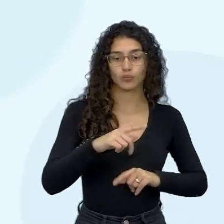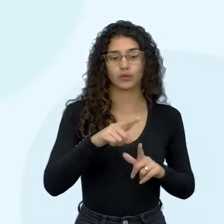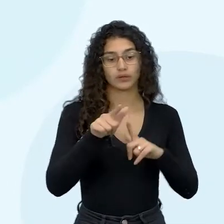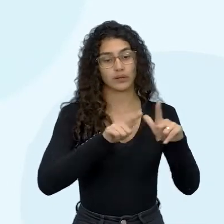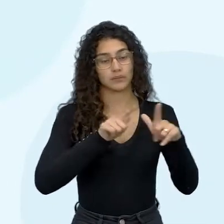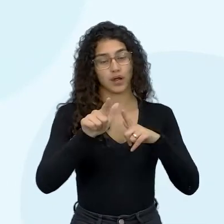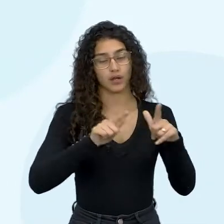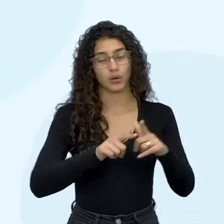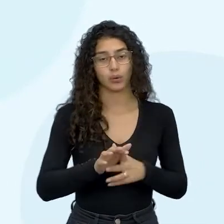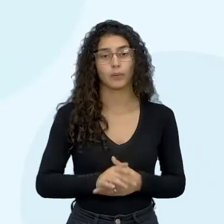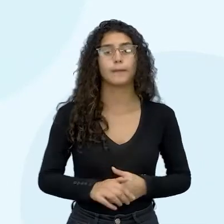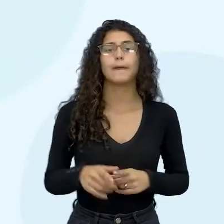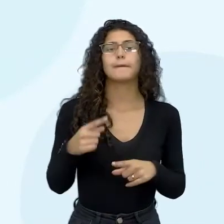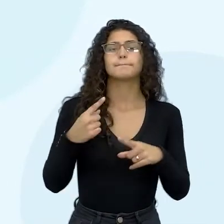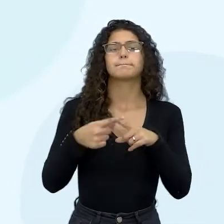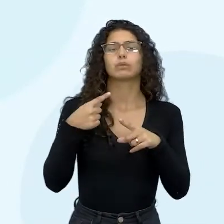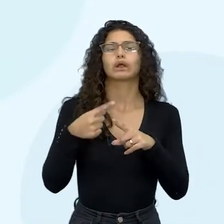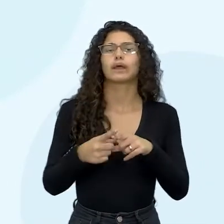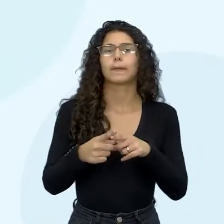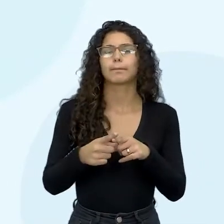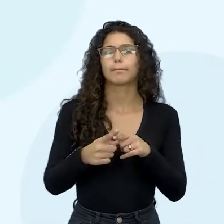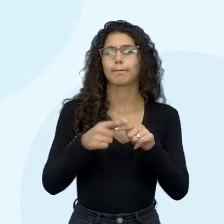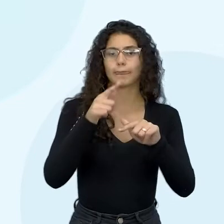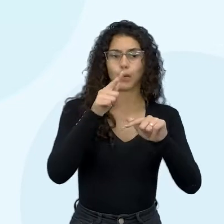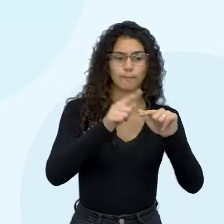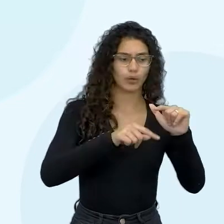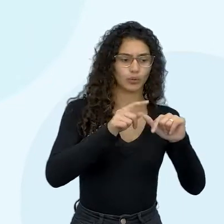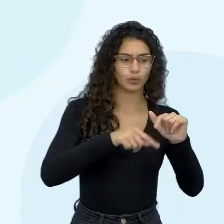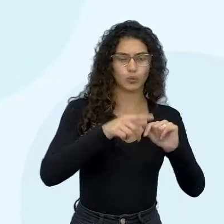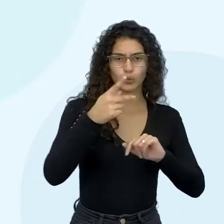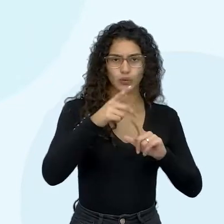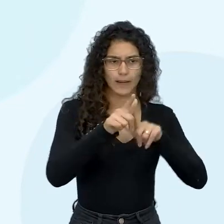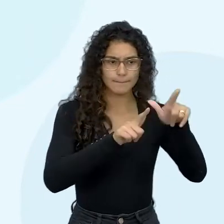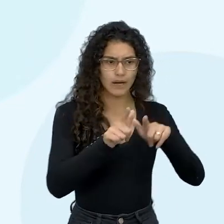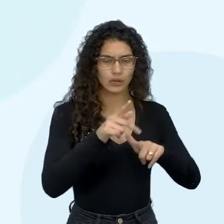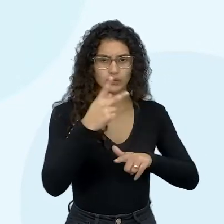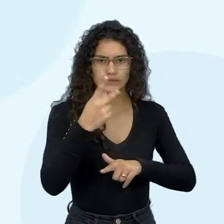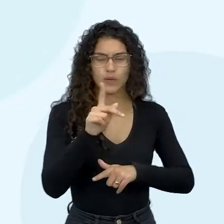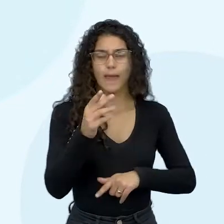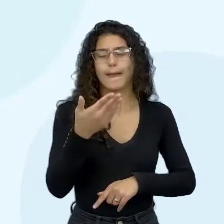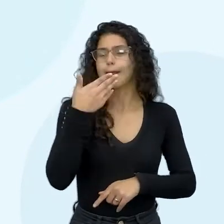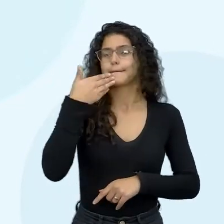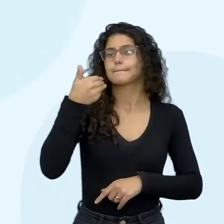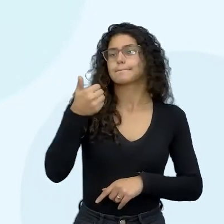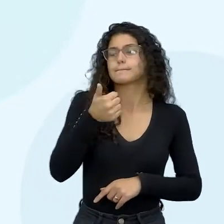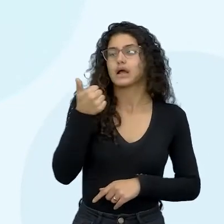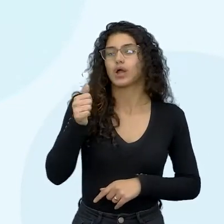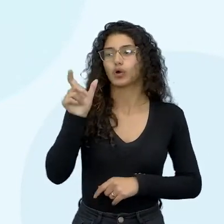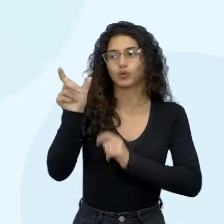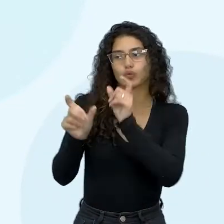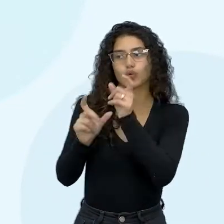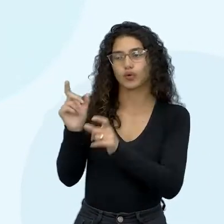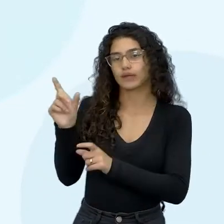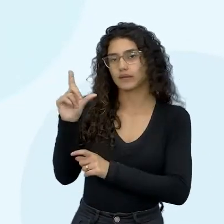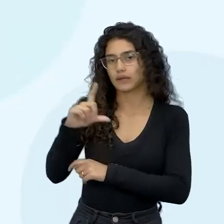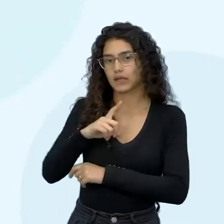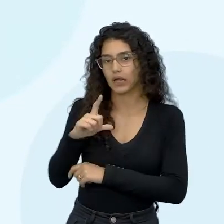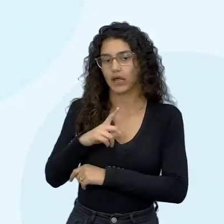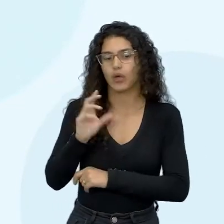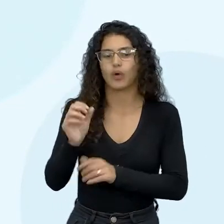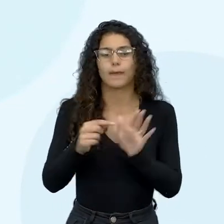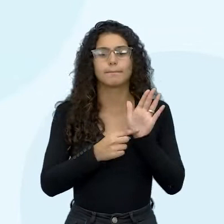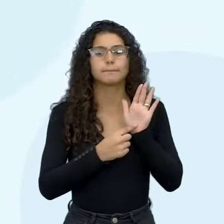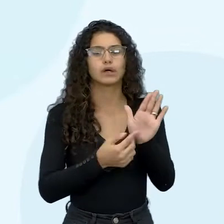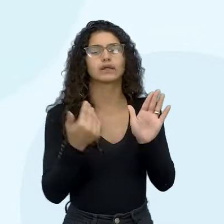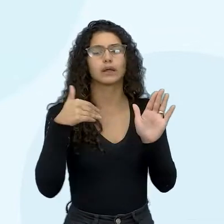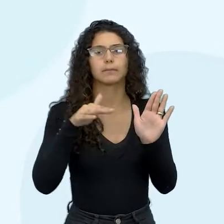serviço. Por que o seu produto ou serviço é melhor em relação aos concorrentes? O que ele oferece